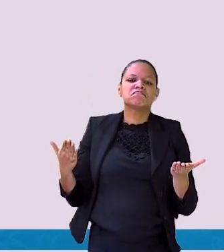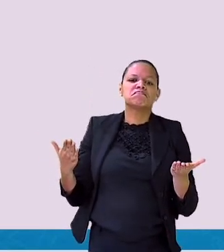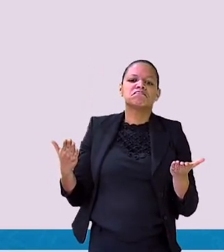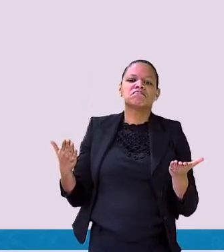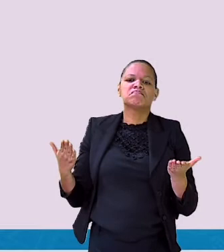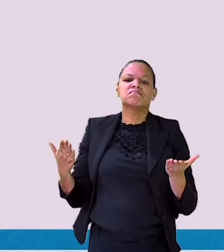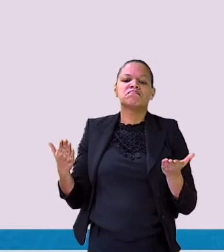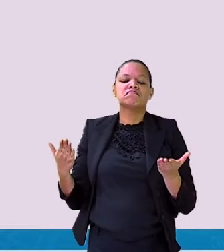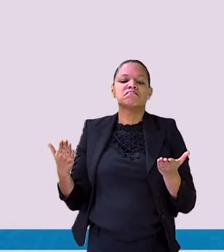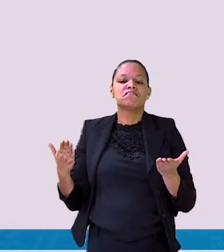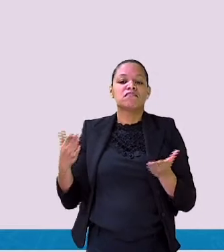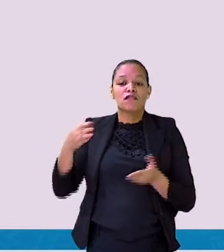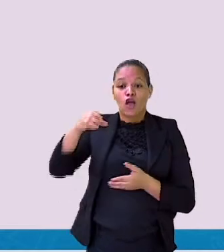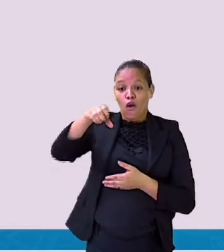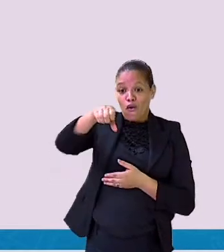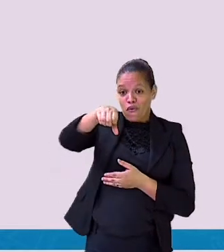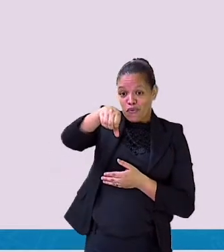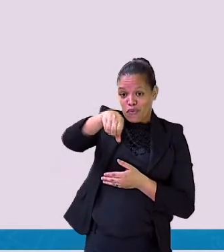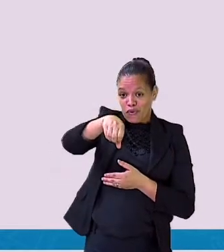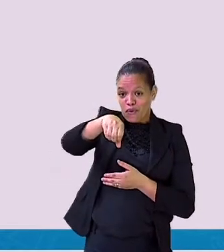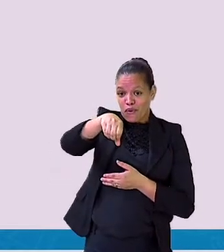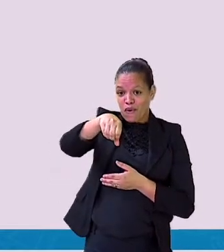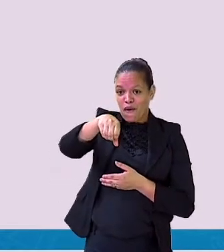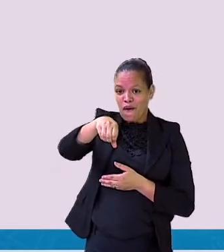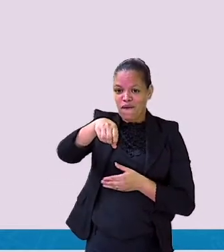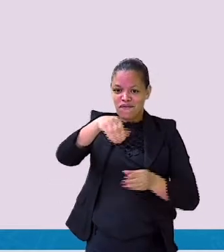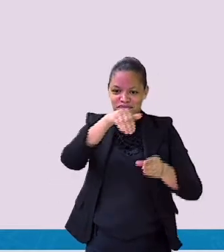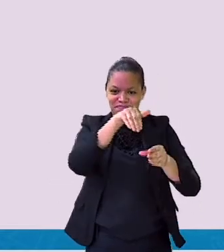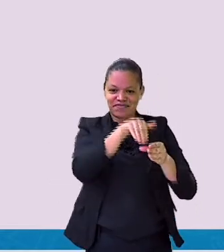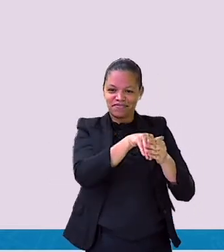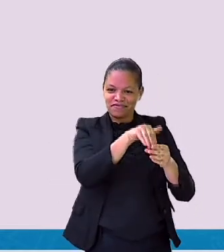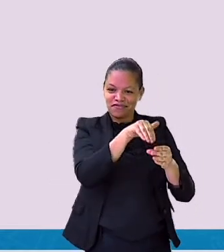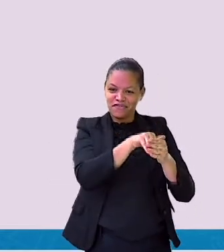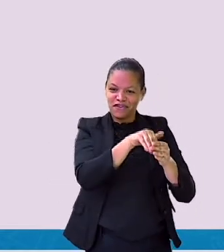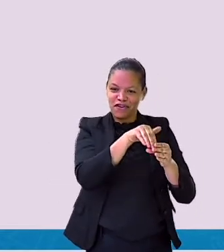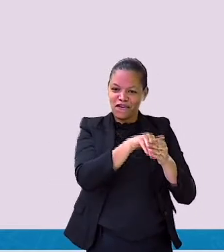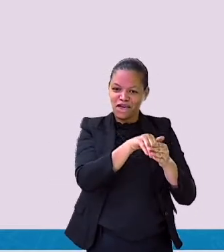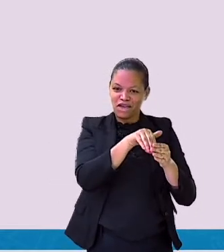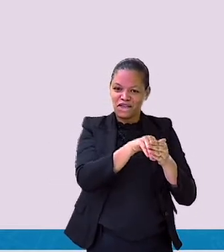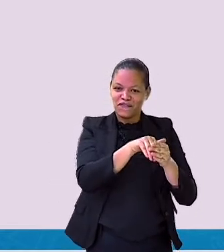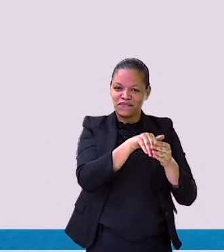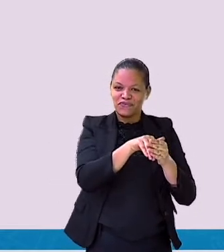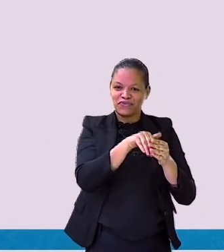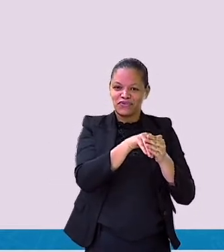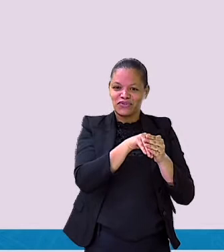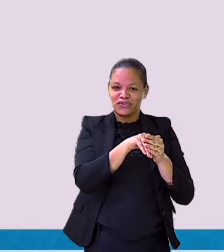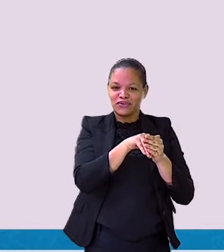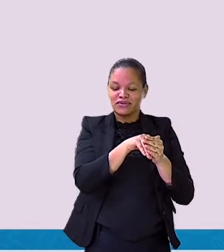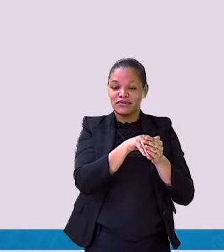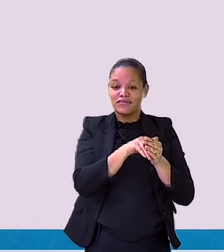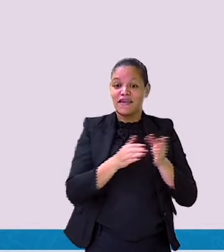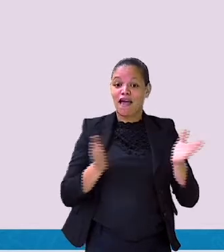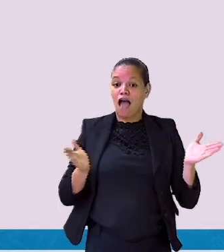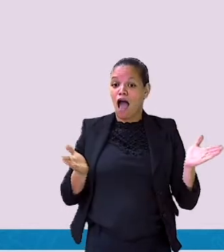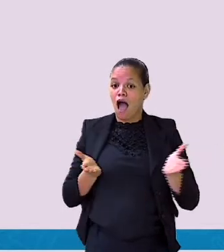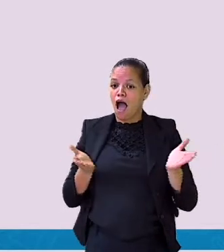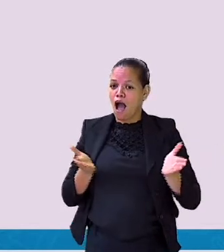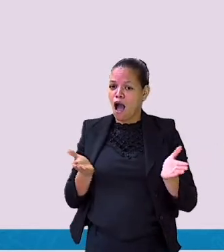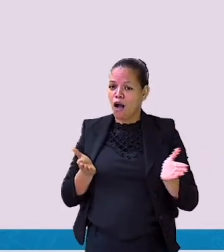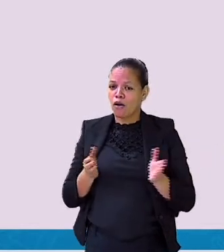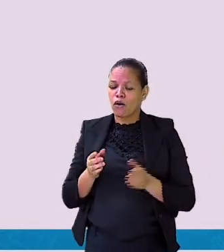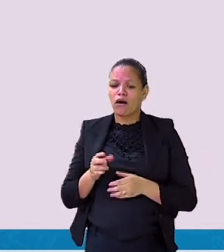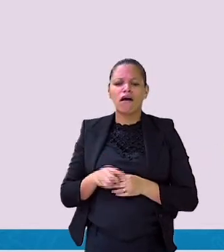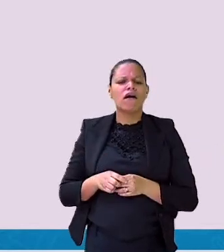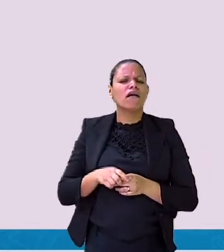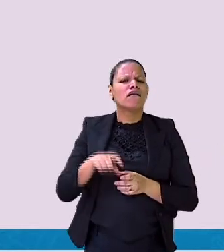a Mônica teve 9 votos, Tudo pintadinho de azul clarinho, E o